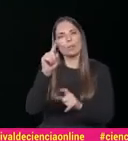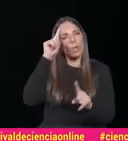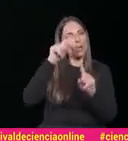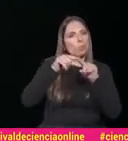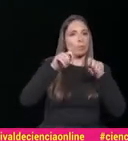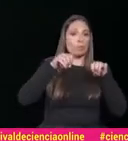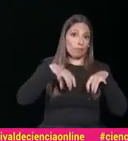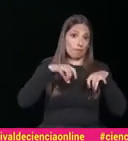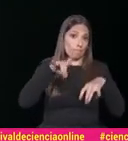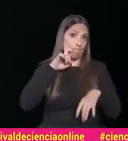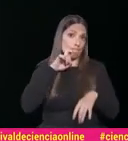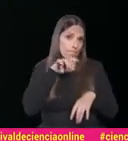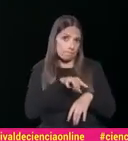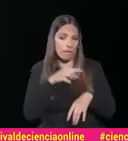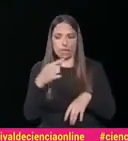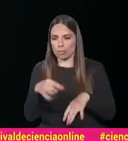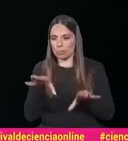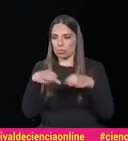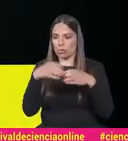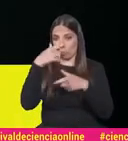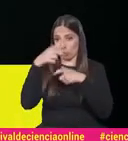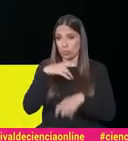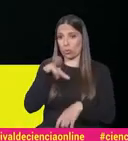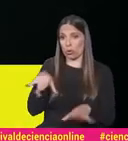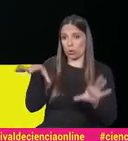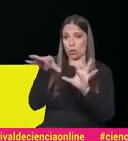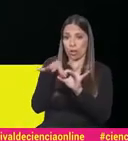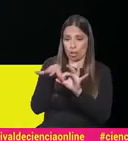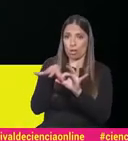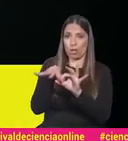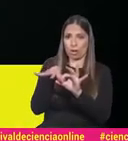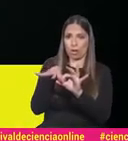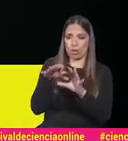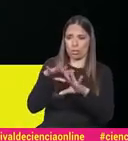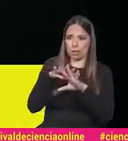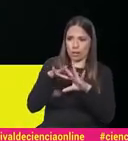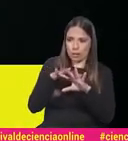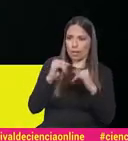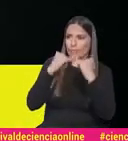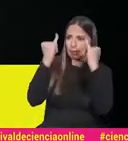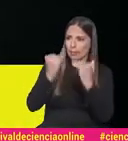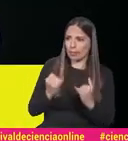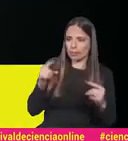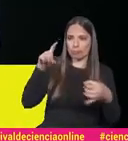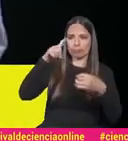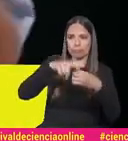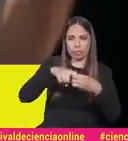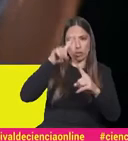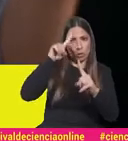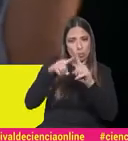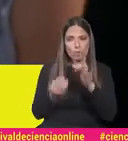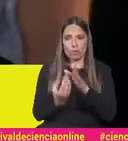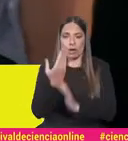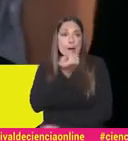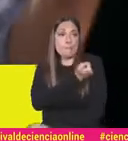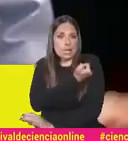por exemplo, hoje temos já equipas portuguesas também associadas nas grandes redes internacionais para desenvolver vacinas. Mas para